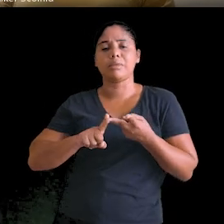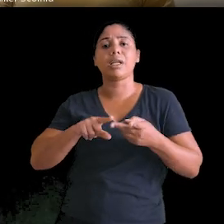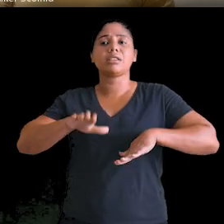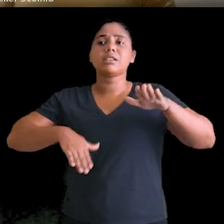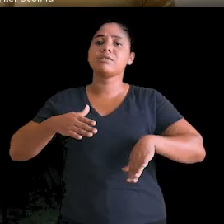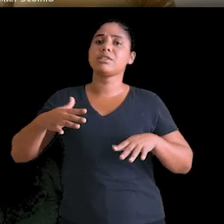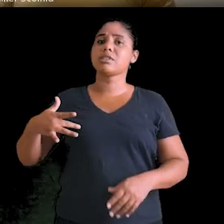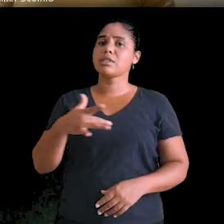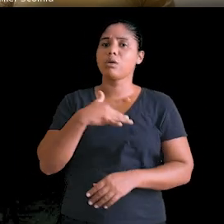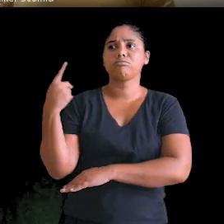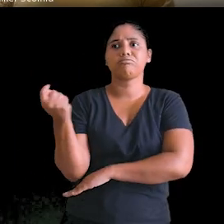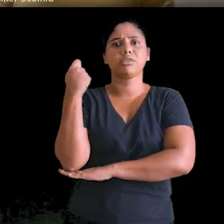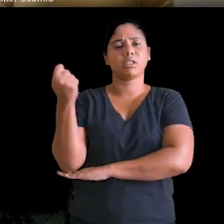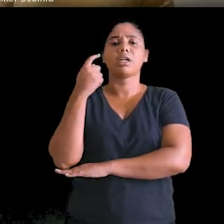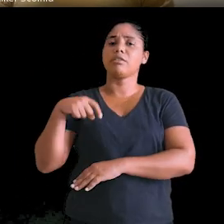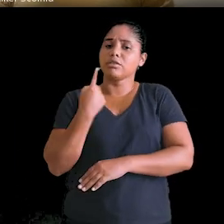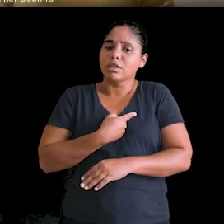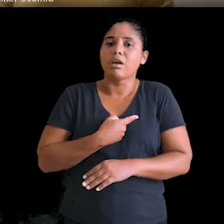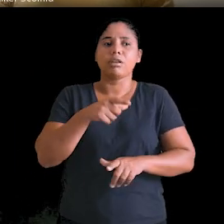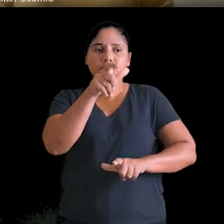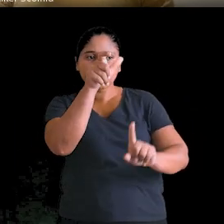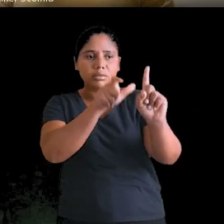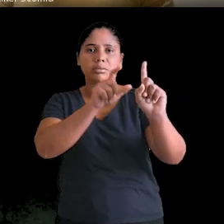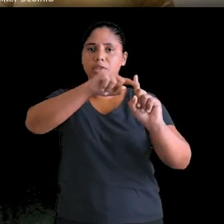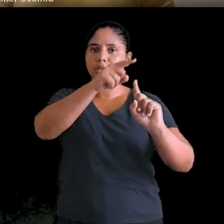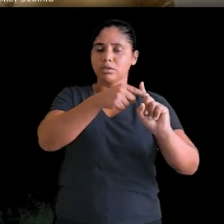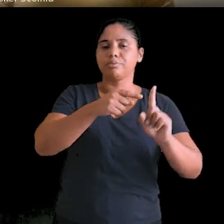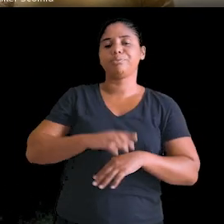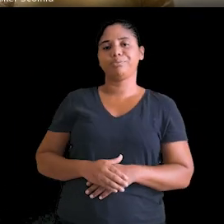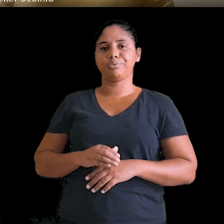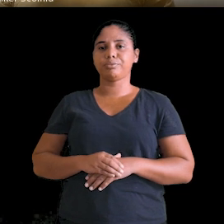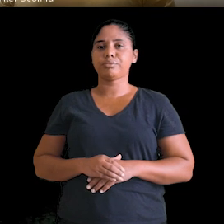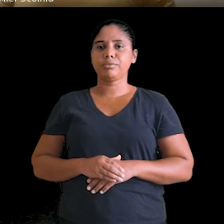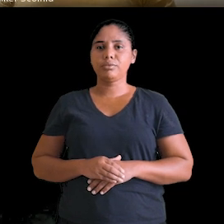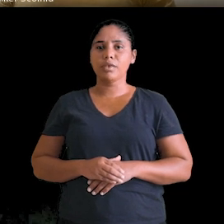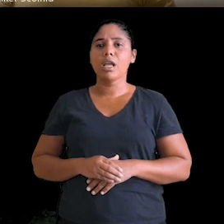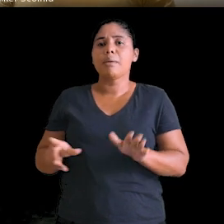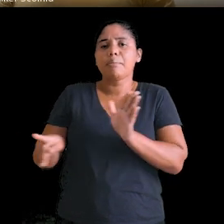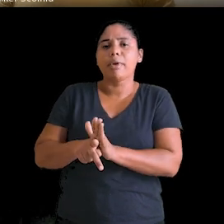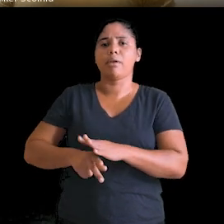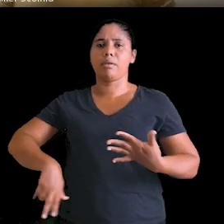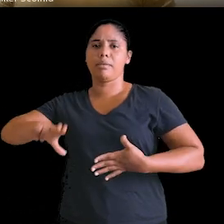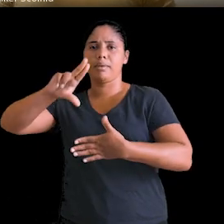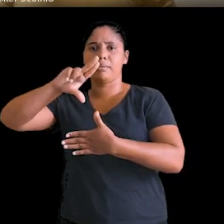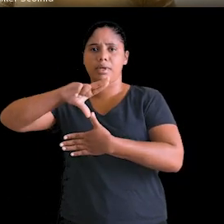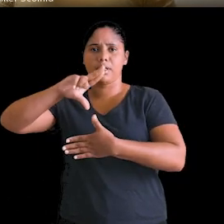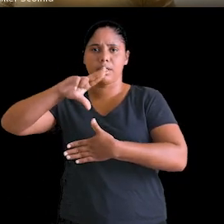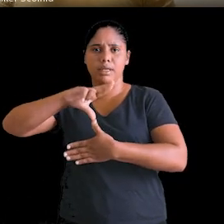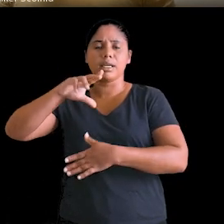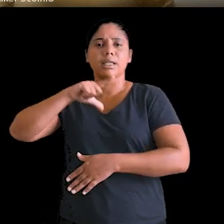Em relação à questão das iniciativas da CIT, da América Latina, que é a